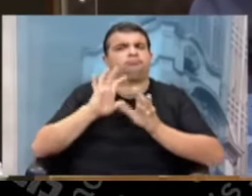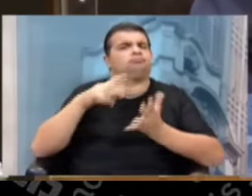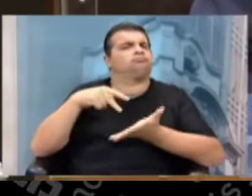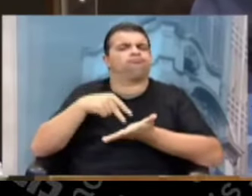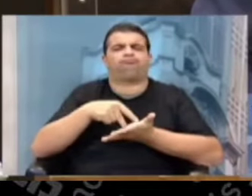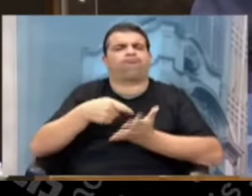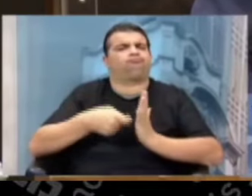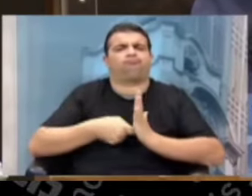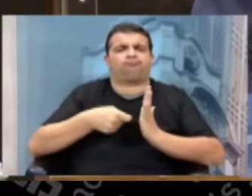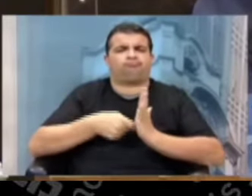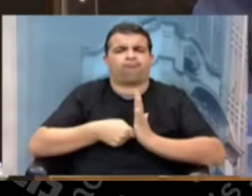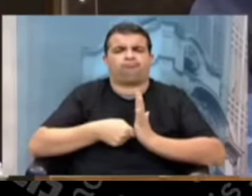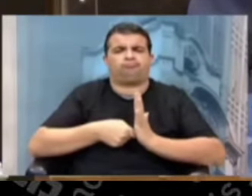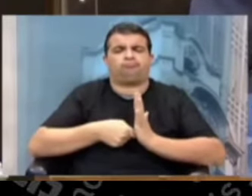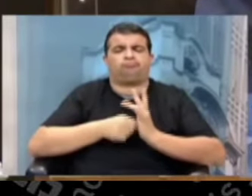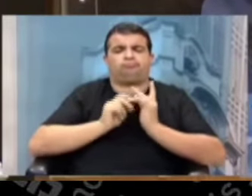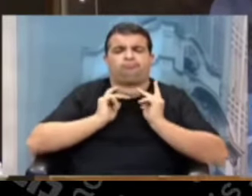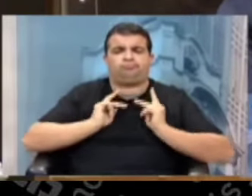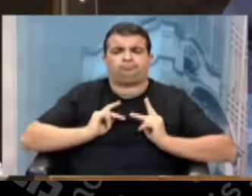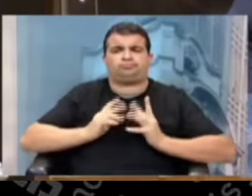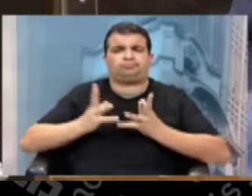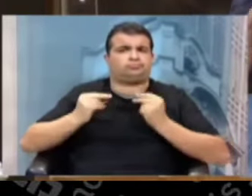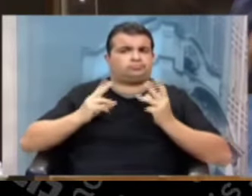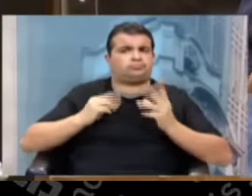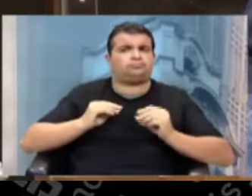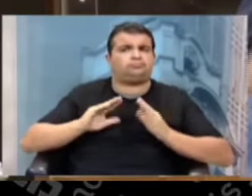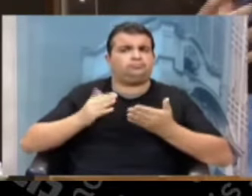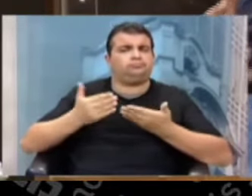resistência. E muitas pessoas, muitas